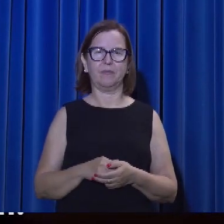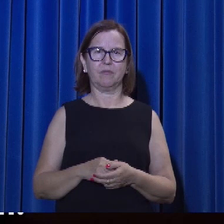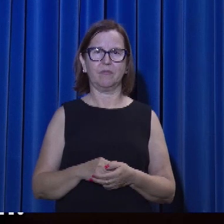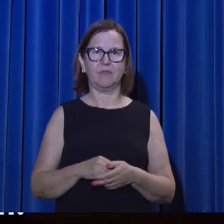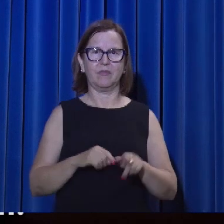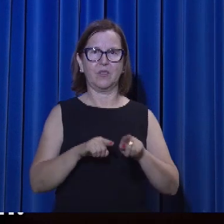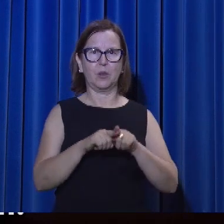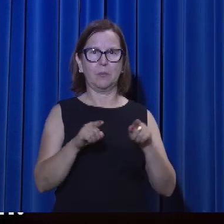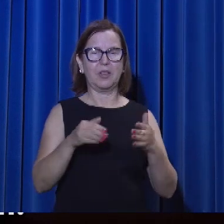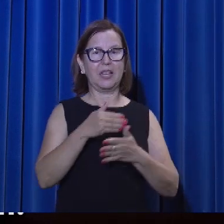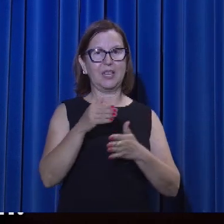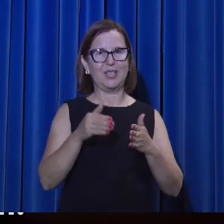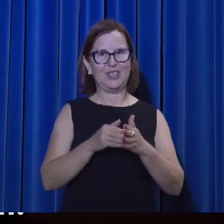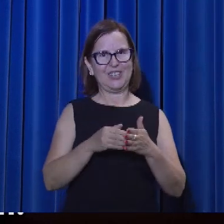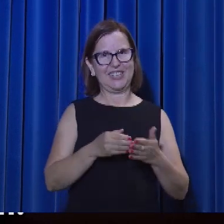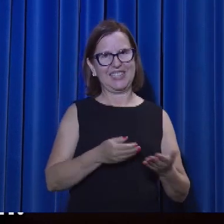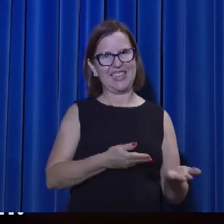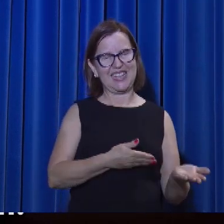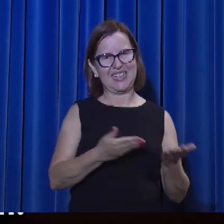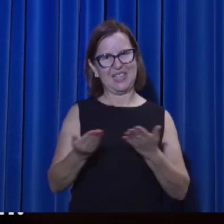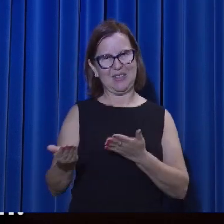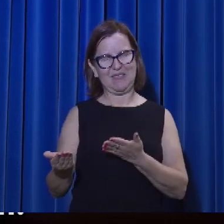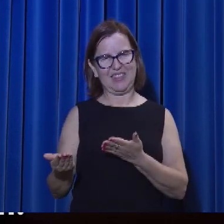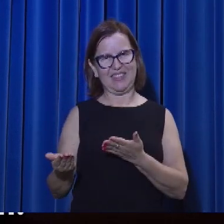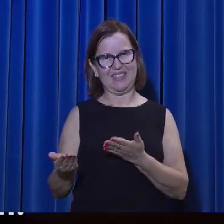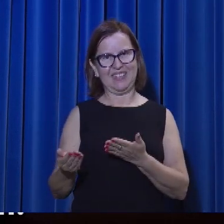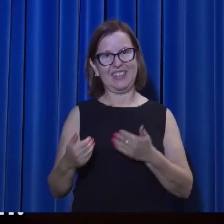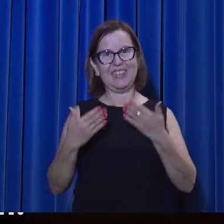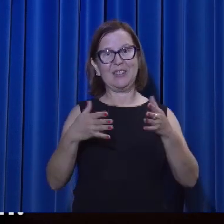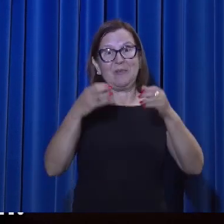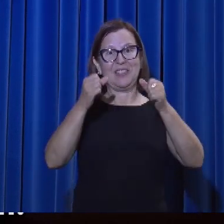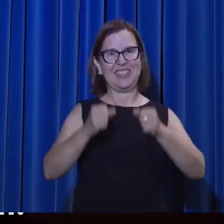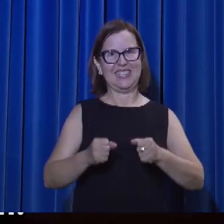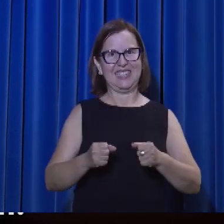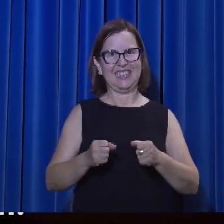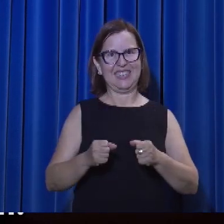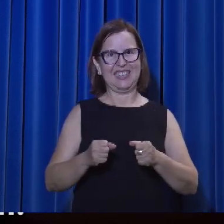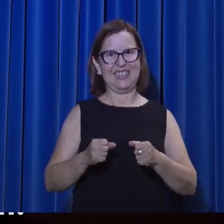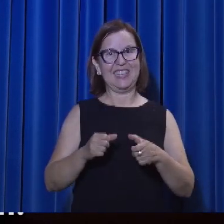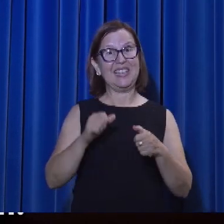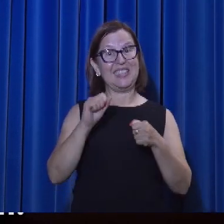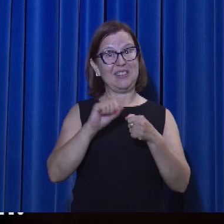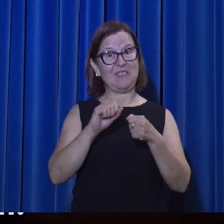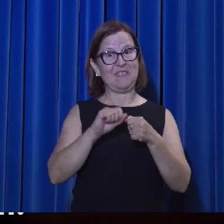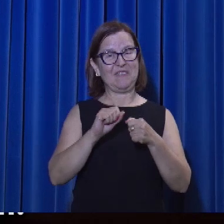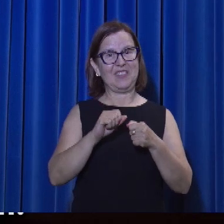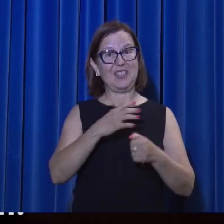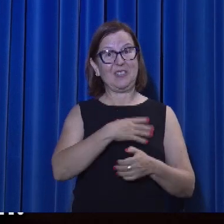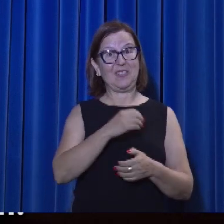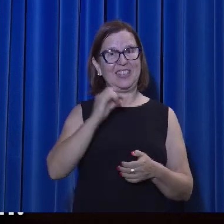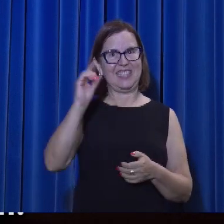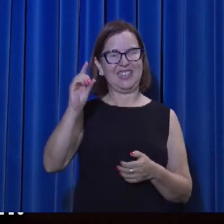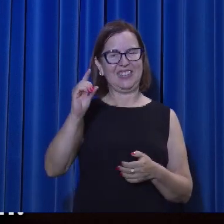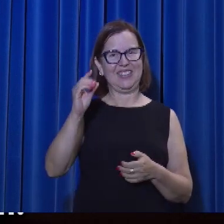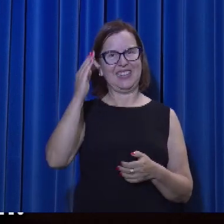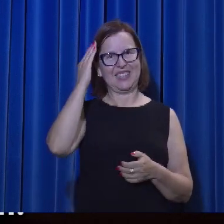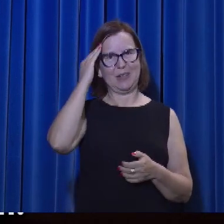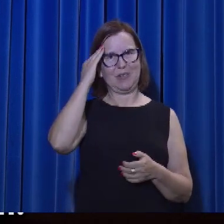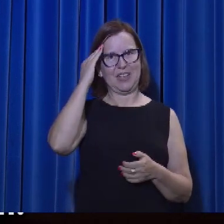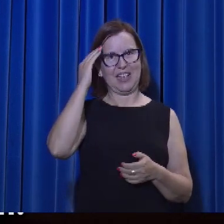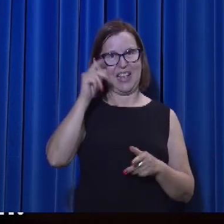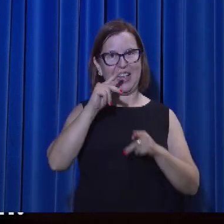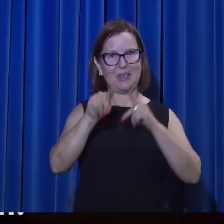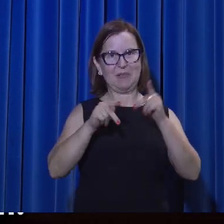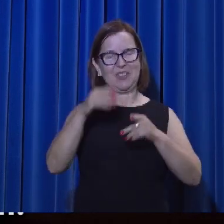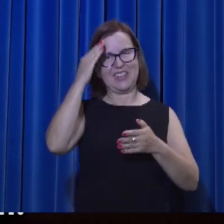Mas a todos quantos o receberam, deu-lhes o poder de serem feitos filhos de Deus, a saber, aos que creem